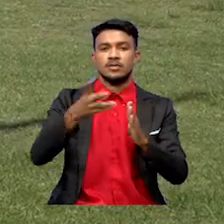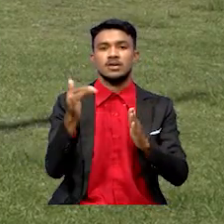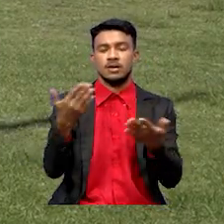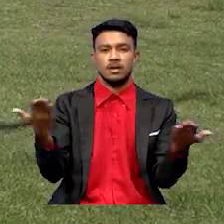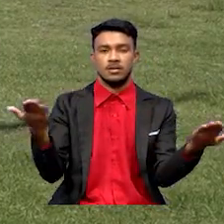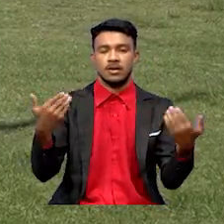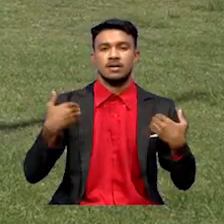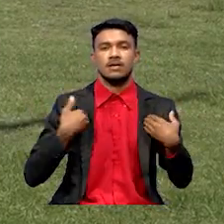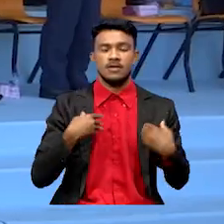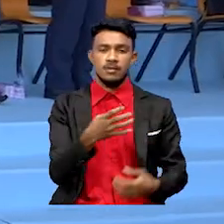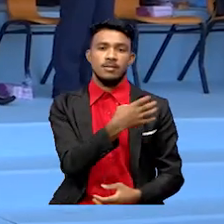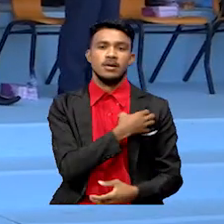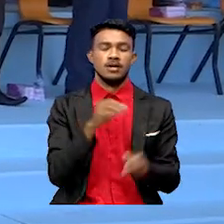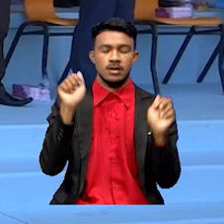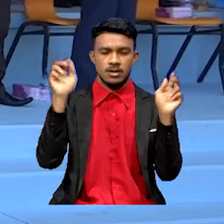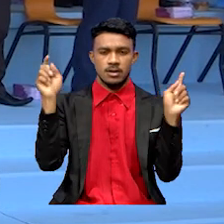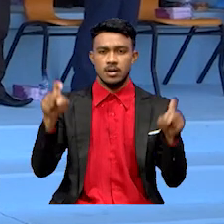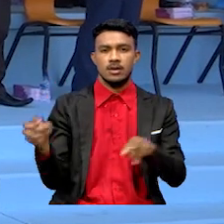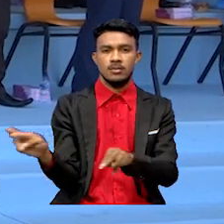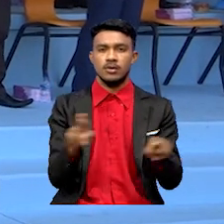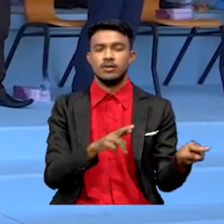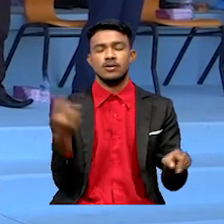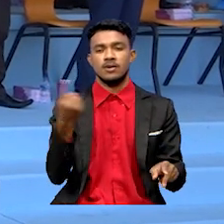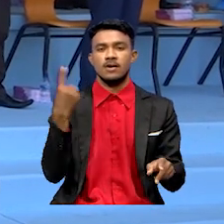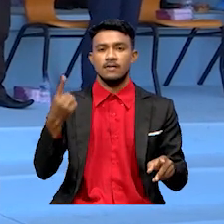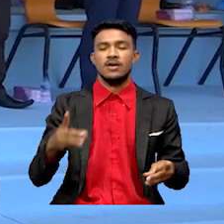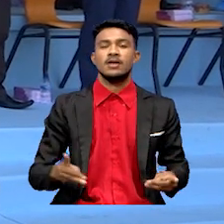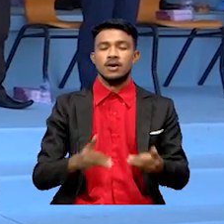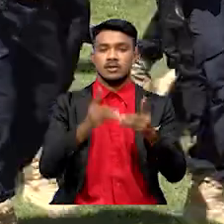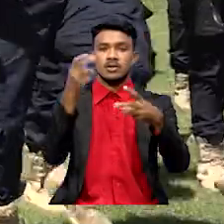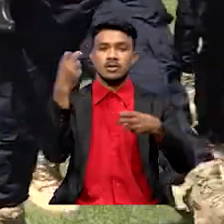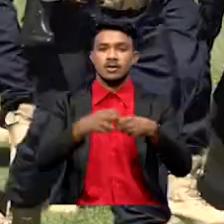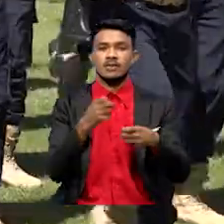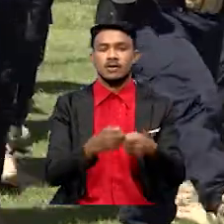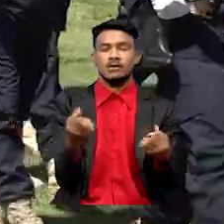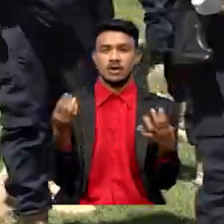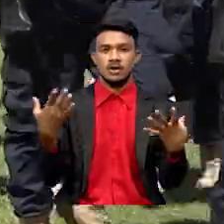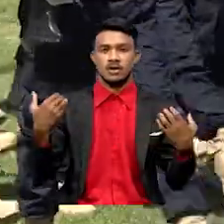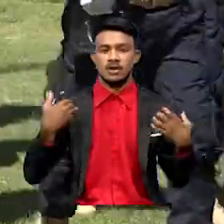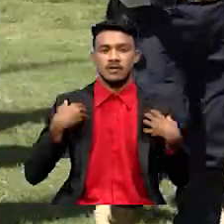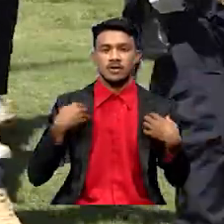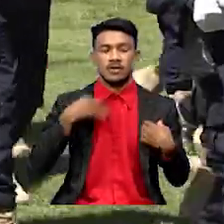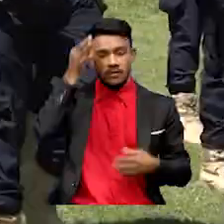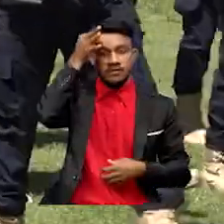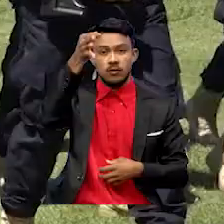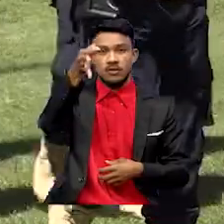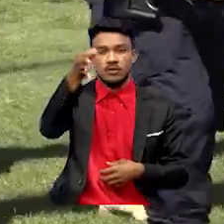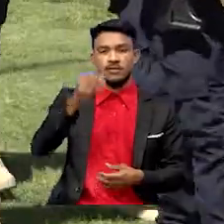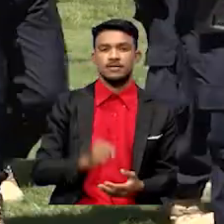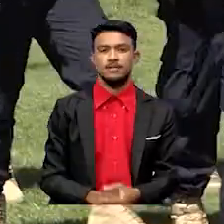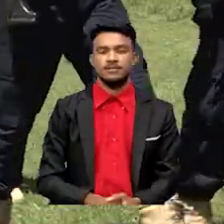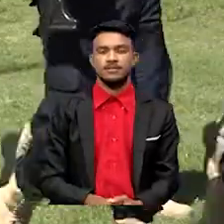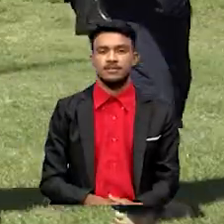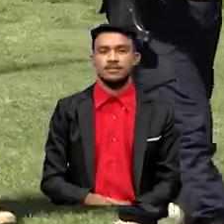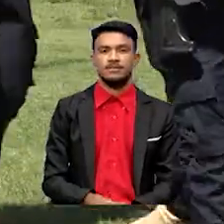tona pntl tem que pronto nafatin iha twill desafio ser nbc acontecer iha futuru bem